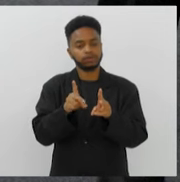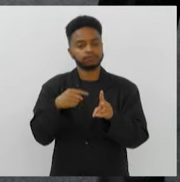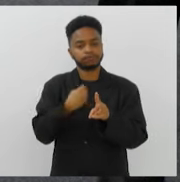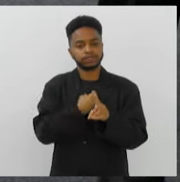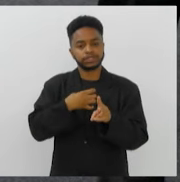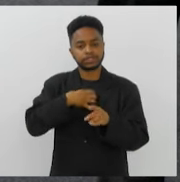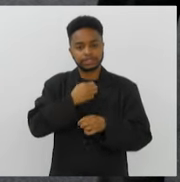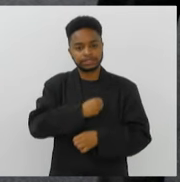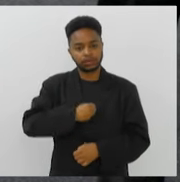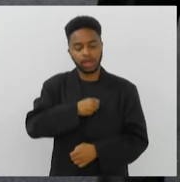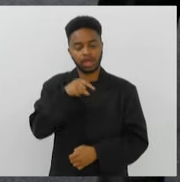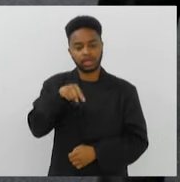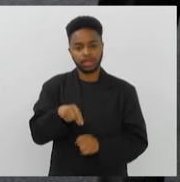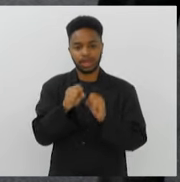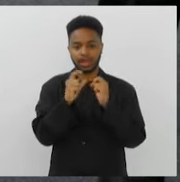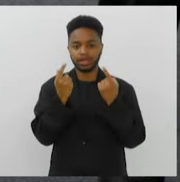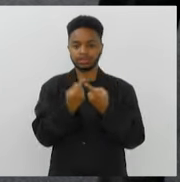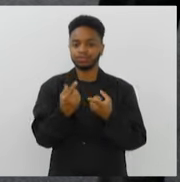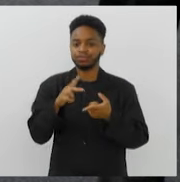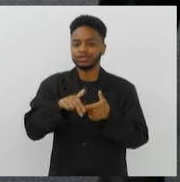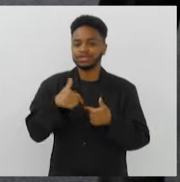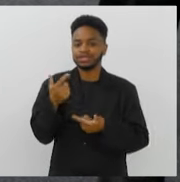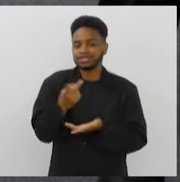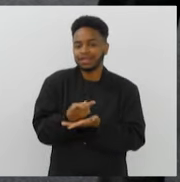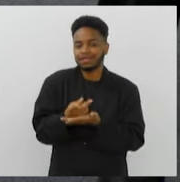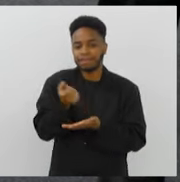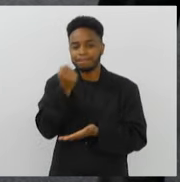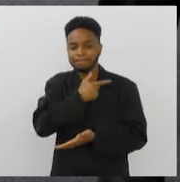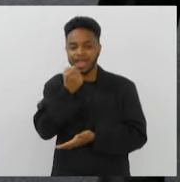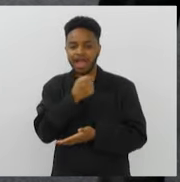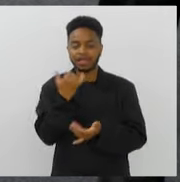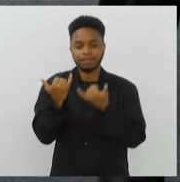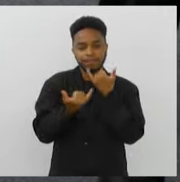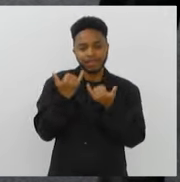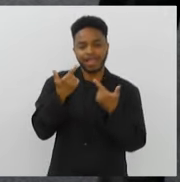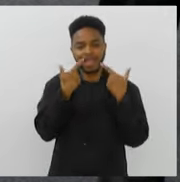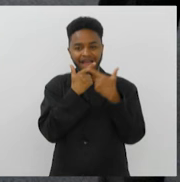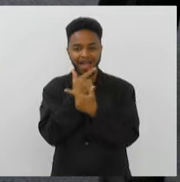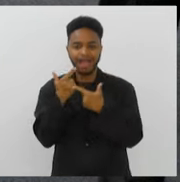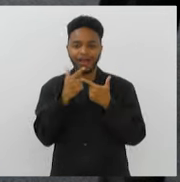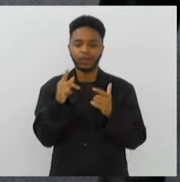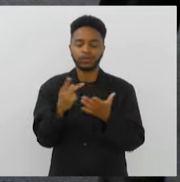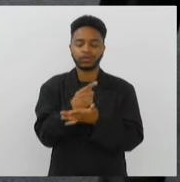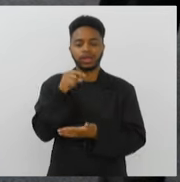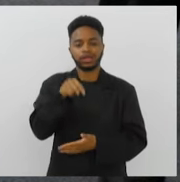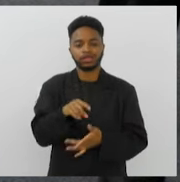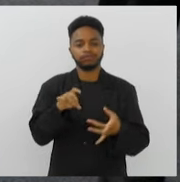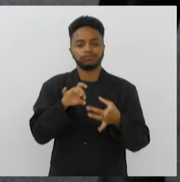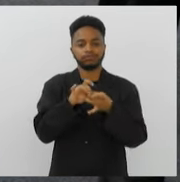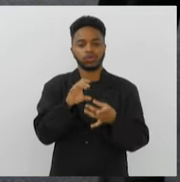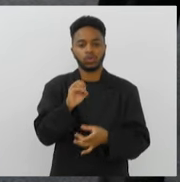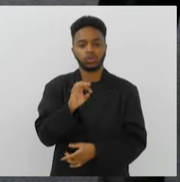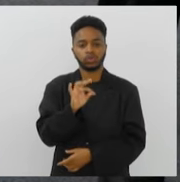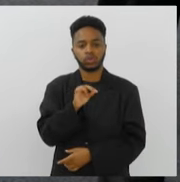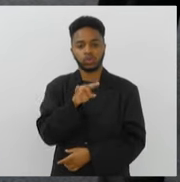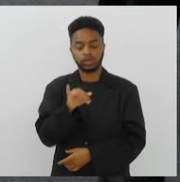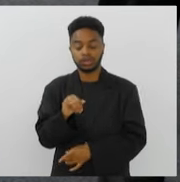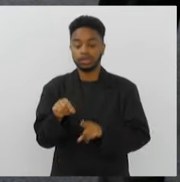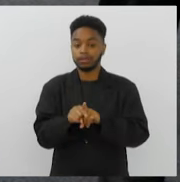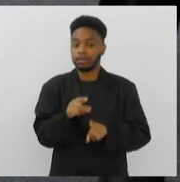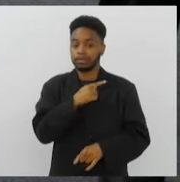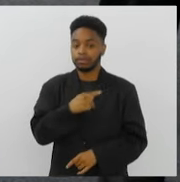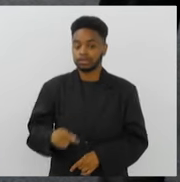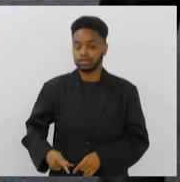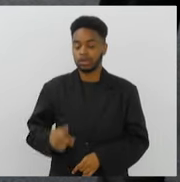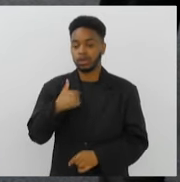no Parlamento pelo seu bom humor, pelas tiradas, pelos risos que a gente já teve aqui com o Otônio de Paula Pai. E, senhor presidente, gostaria